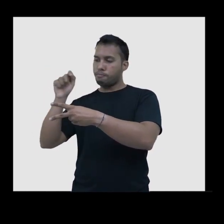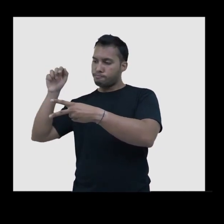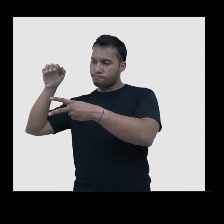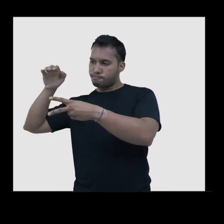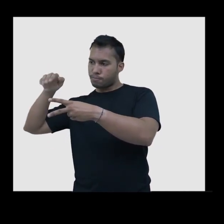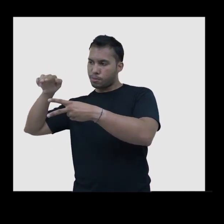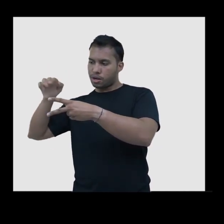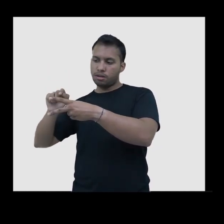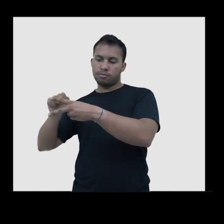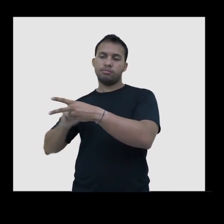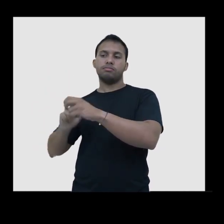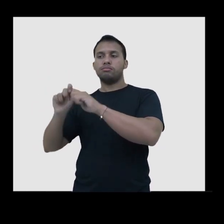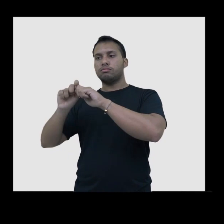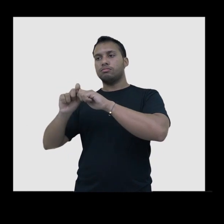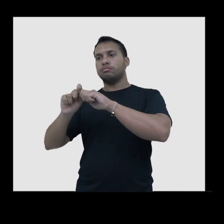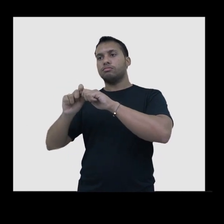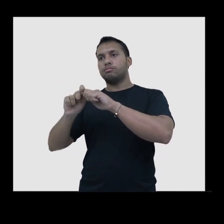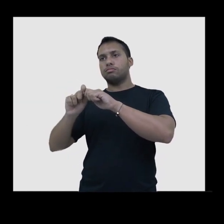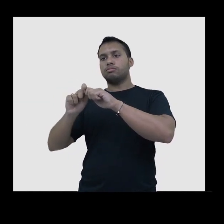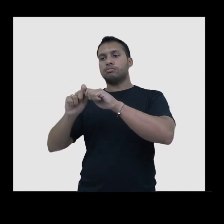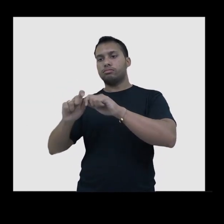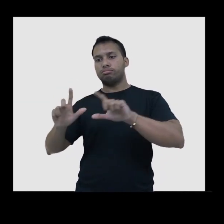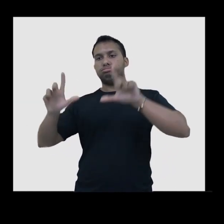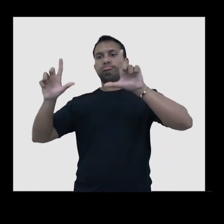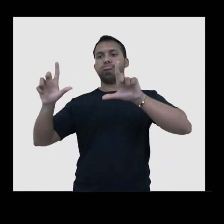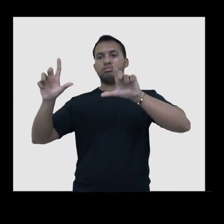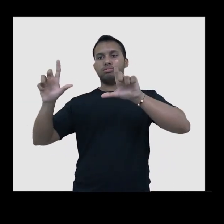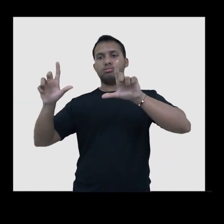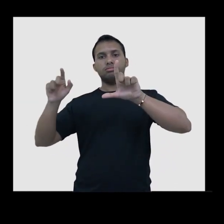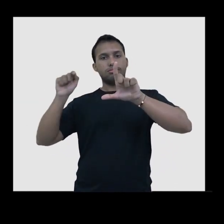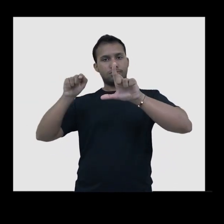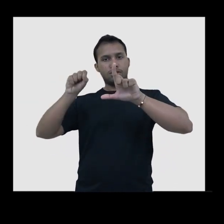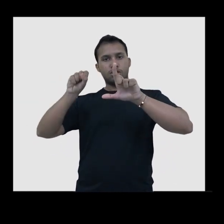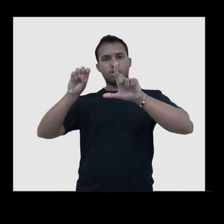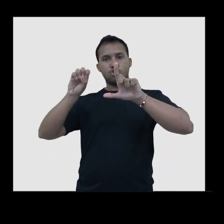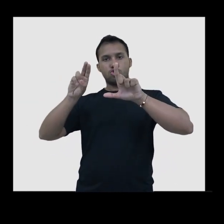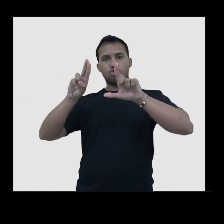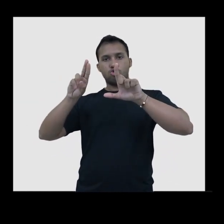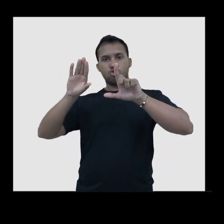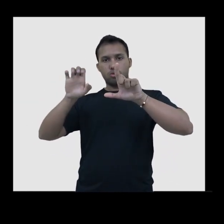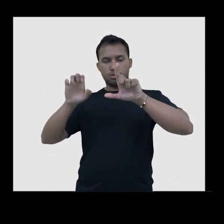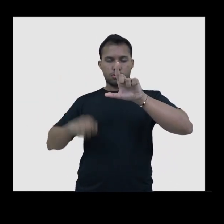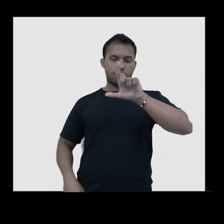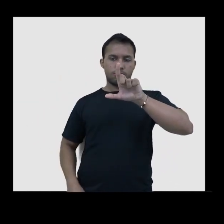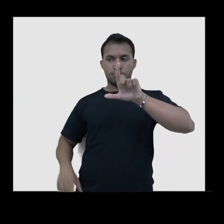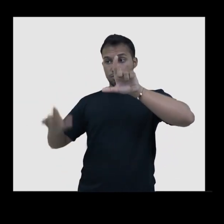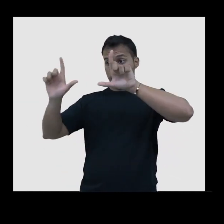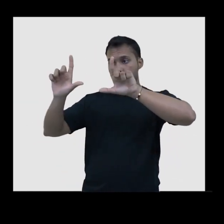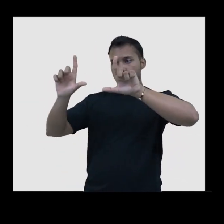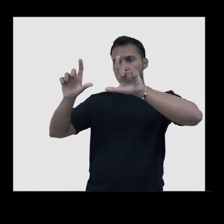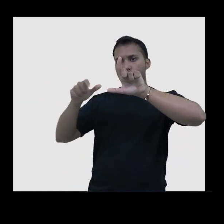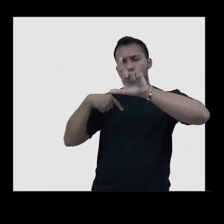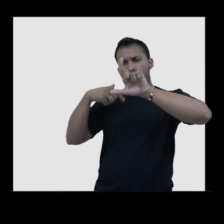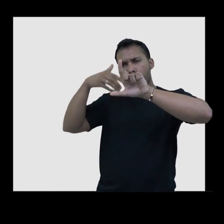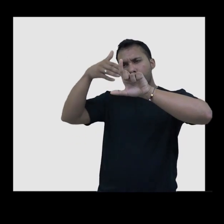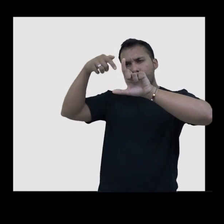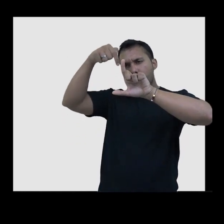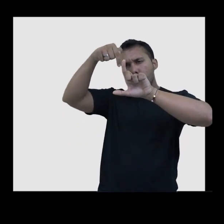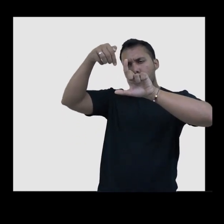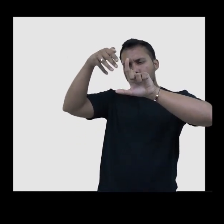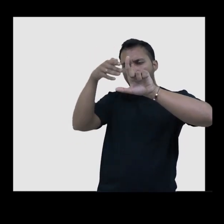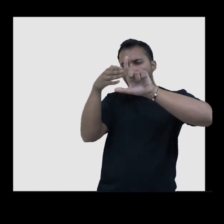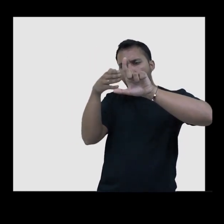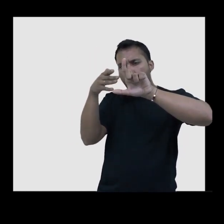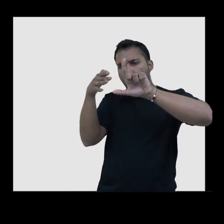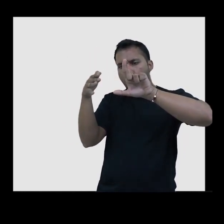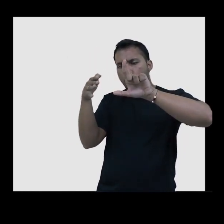abri-lo. O que é que eu vou fazer? Eu vou procurar onde que o intérprete começa a sinalizar.